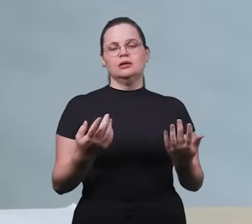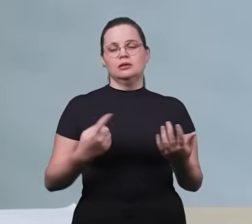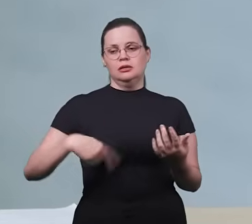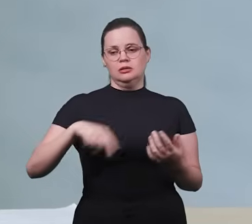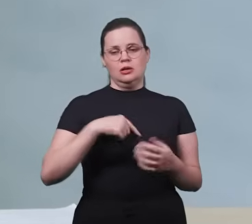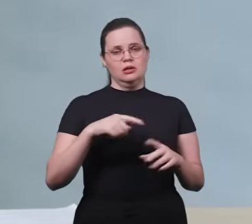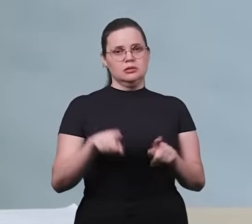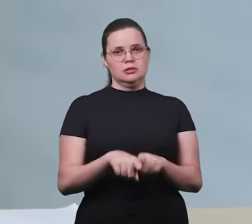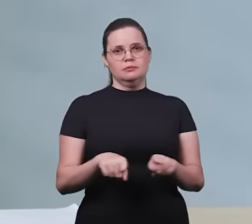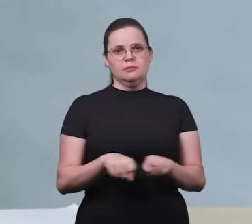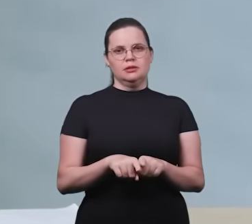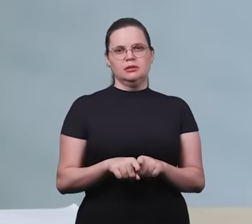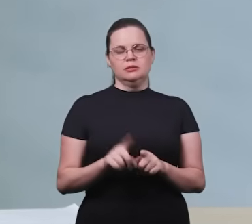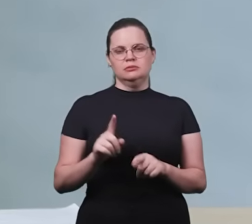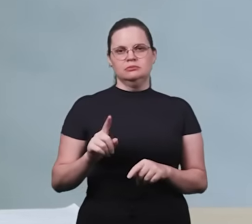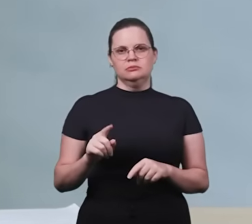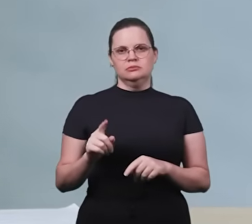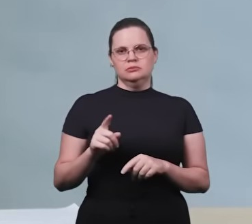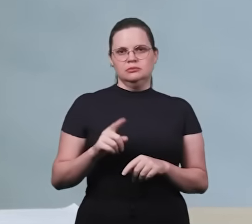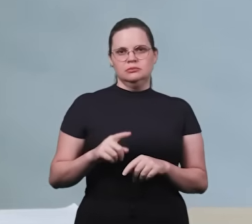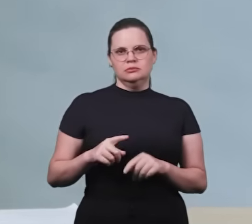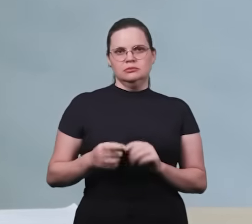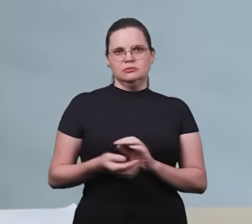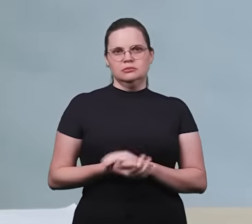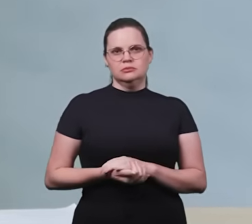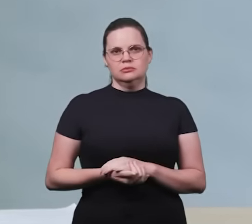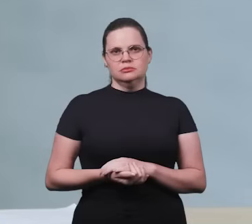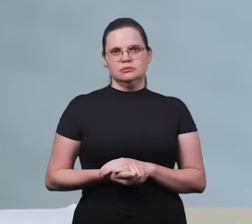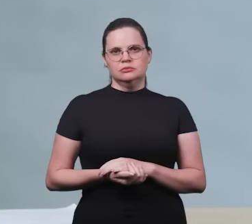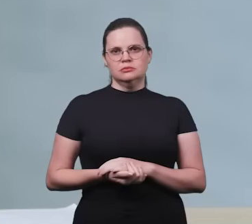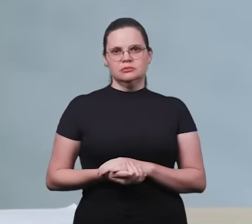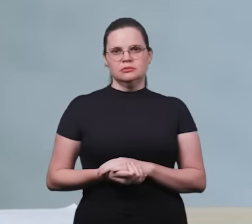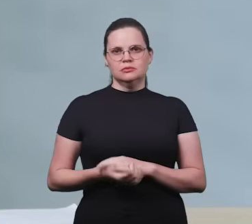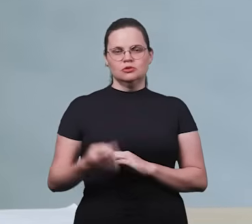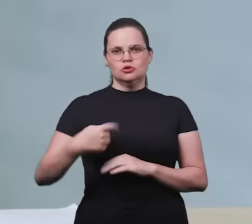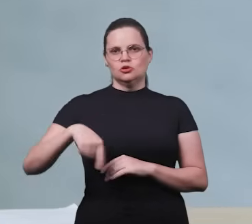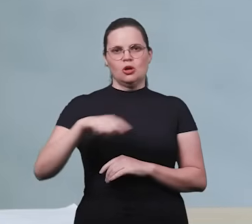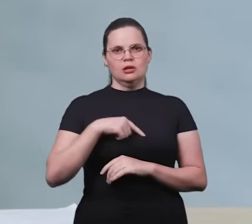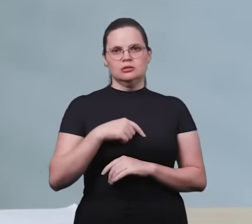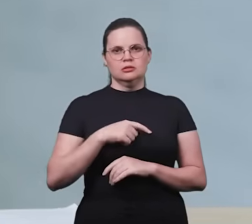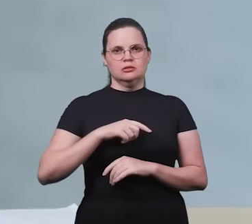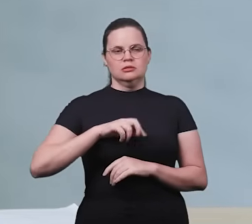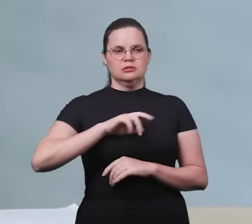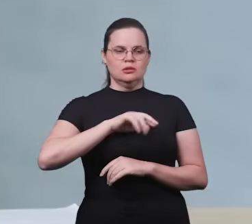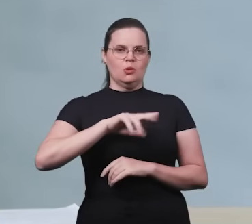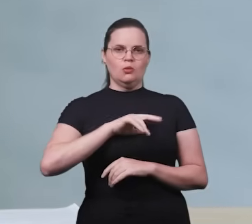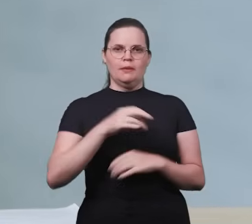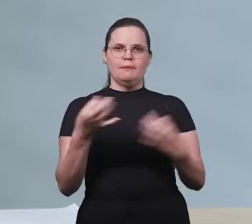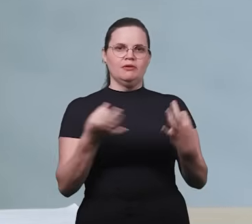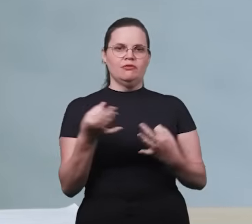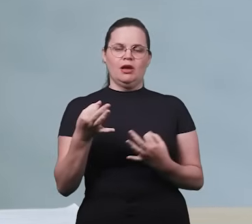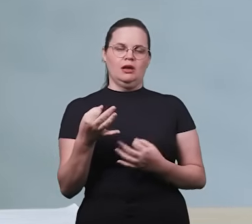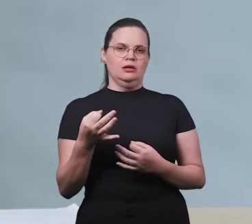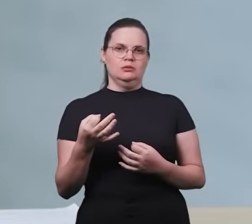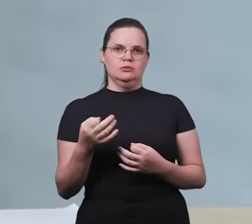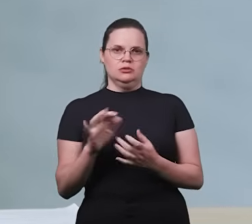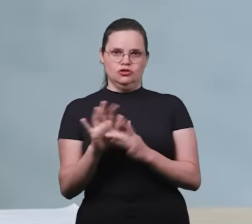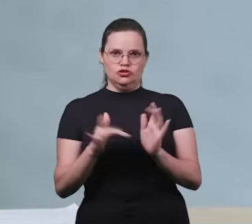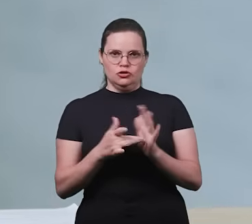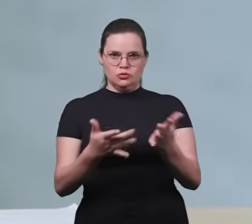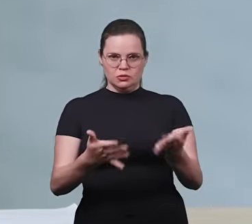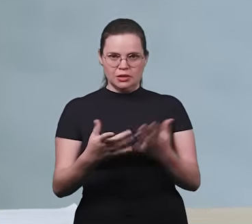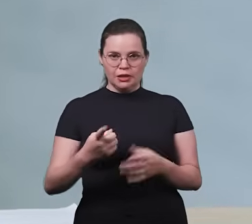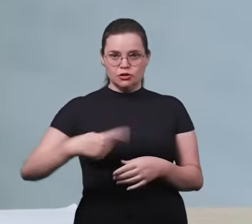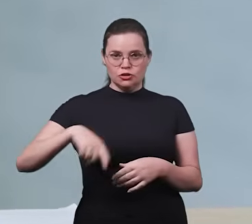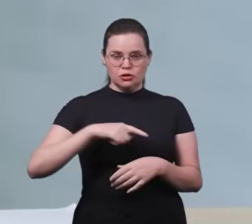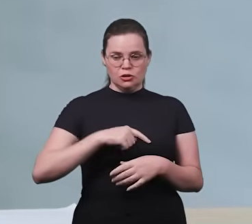não esperamos, né? O Senhor Jesus, ele não espera a perfeição humana. O Senhor Jesus, ele espera única e exclusivamente a